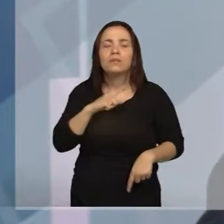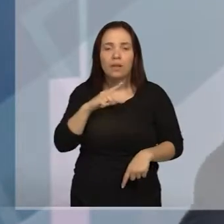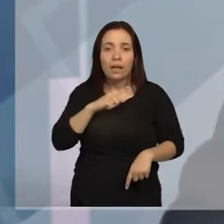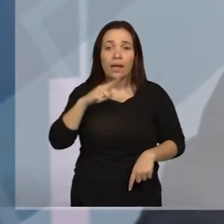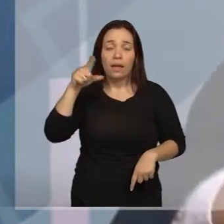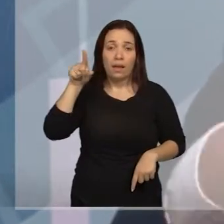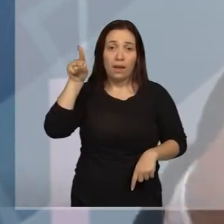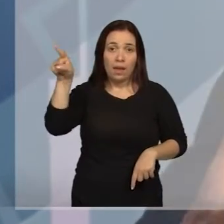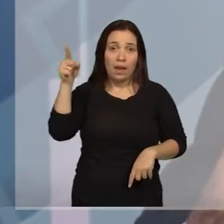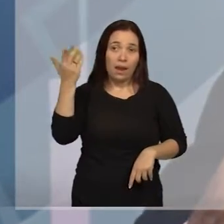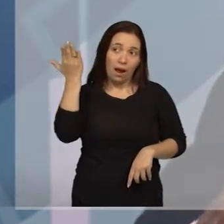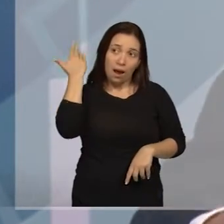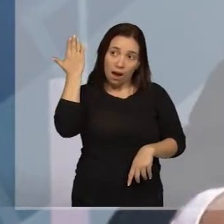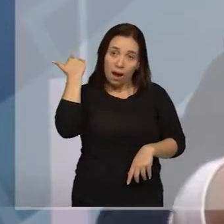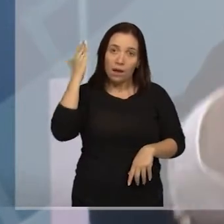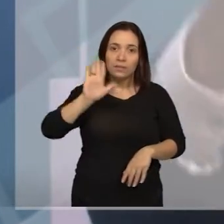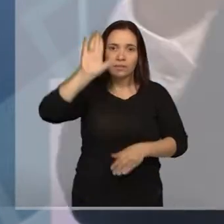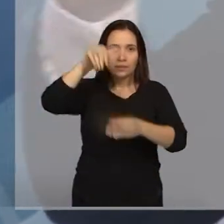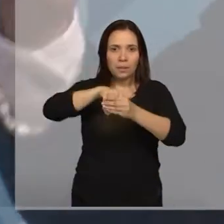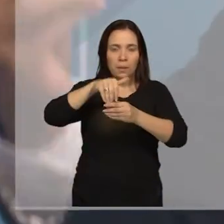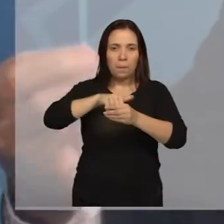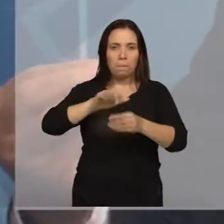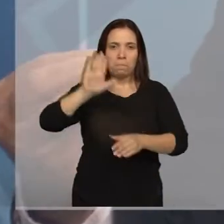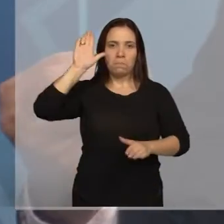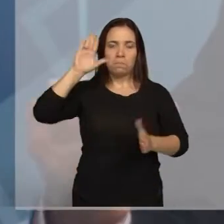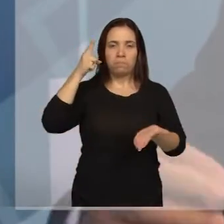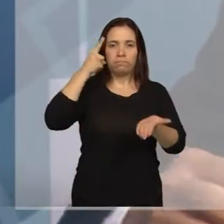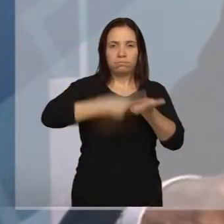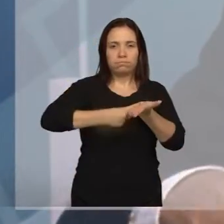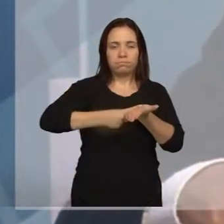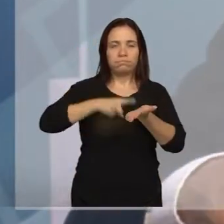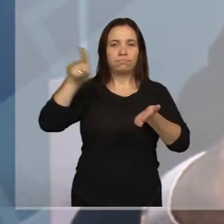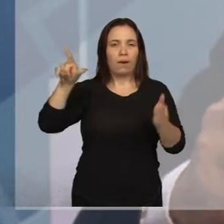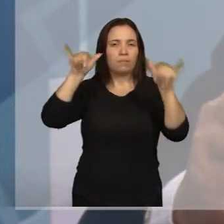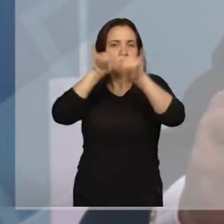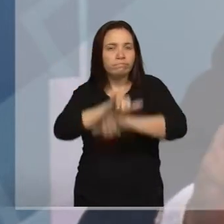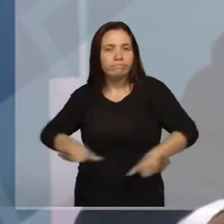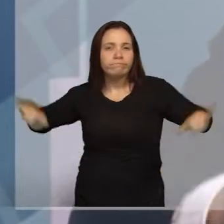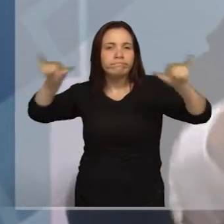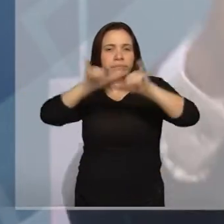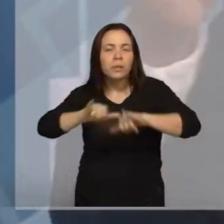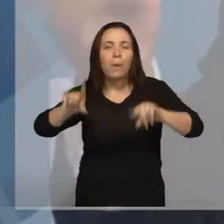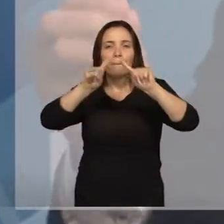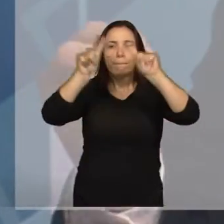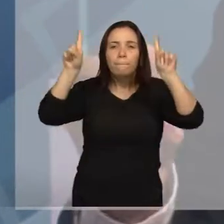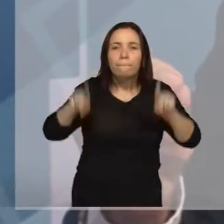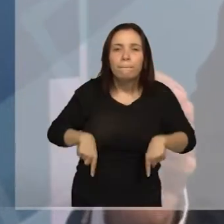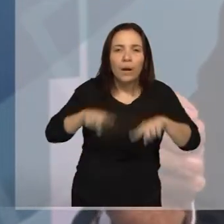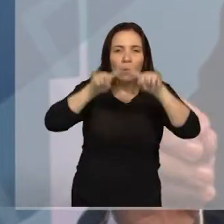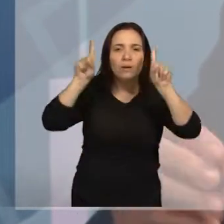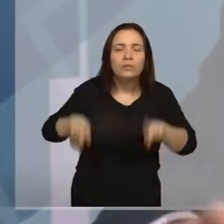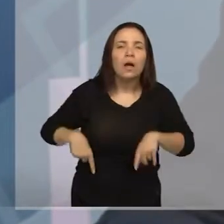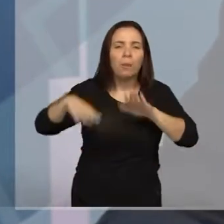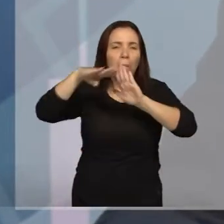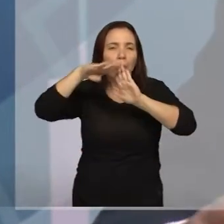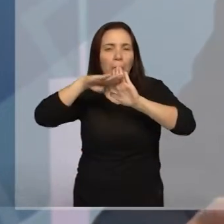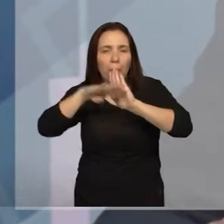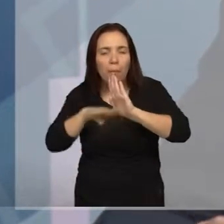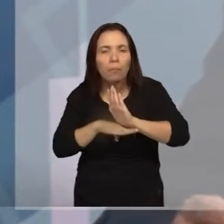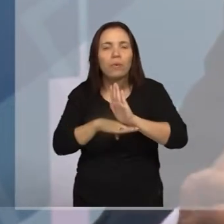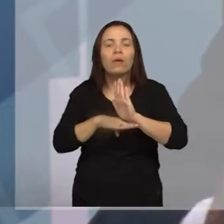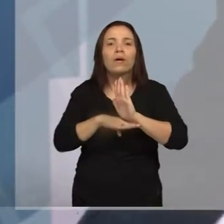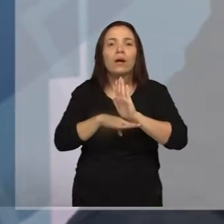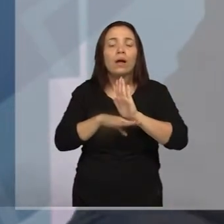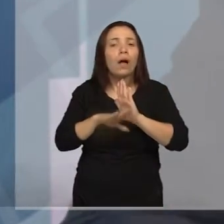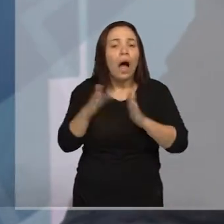Aquilo que ele propõe, que o discurso mais geral, né, que daria as linhas gerais do governo,